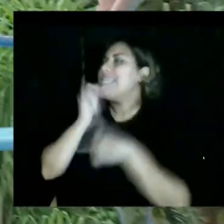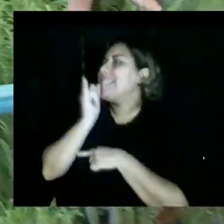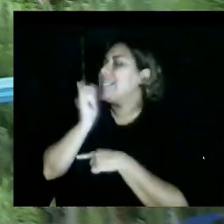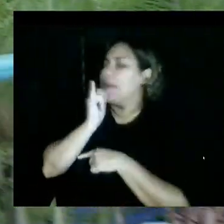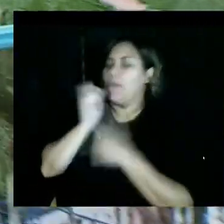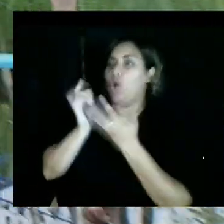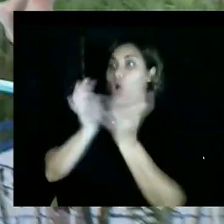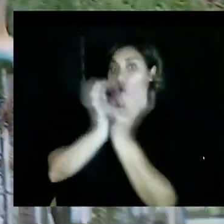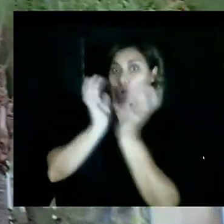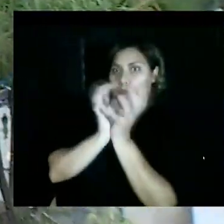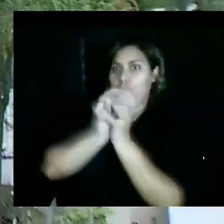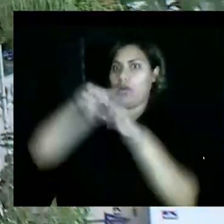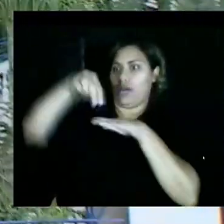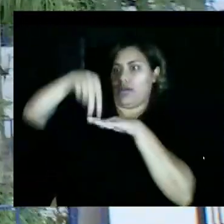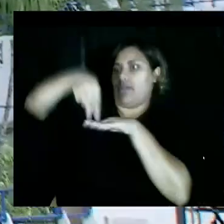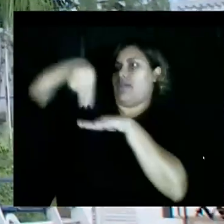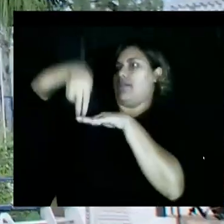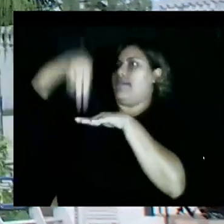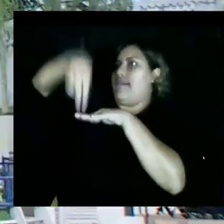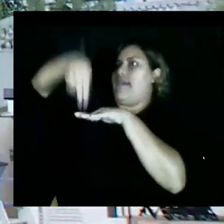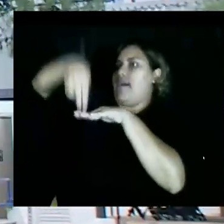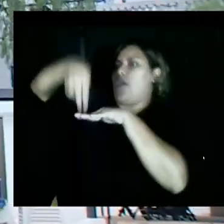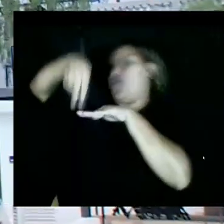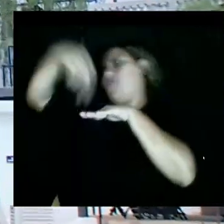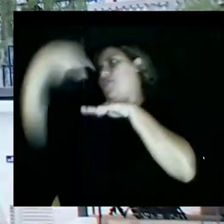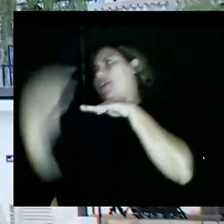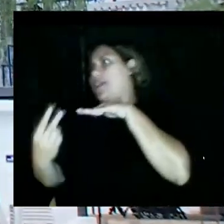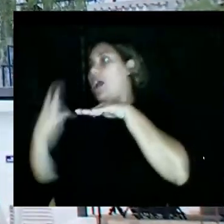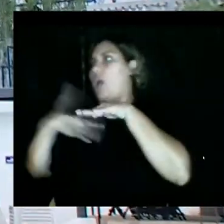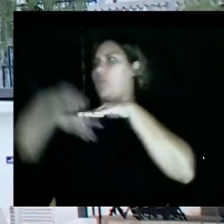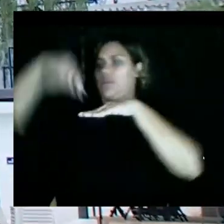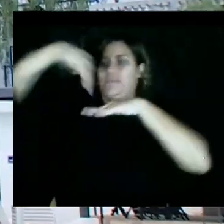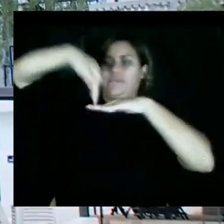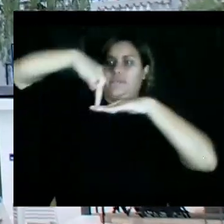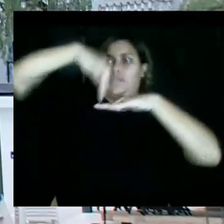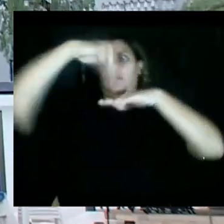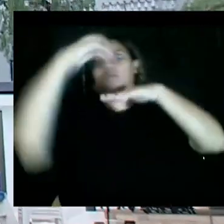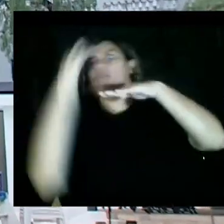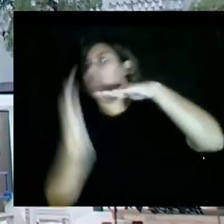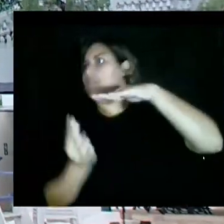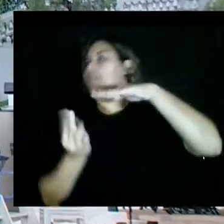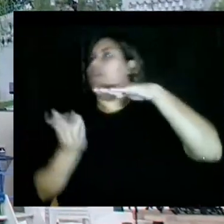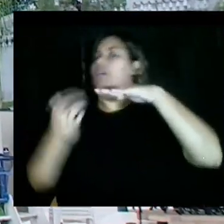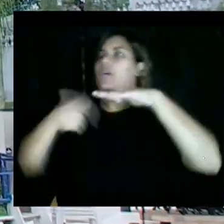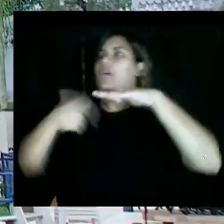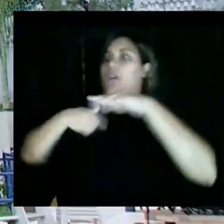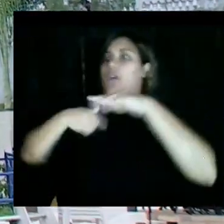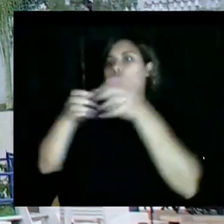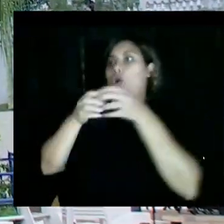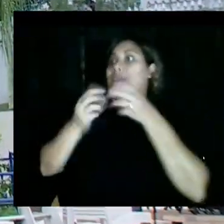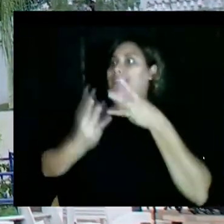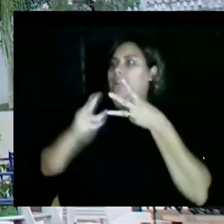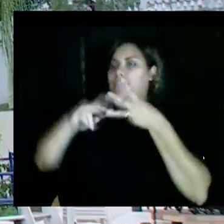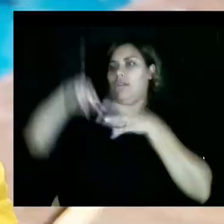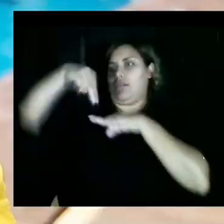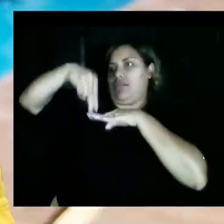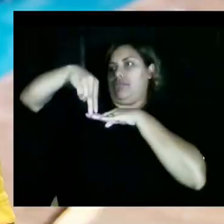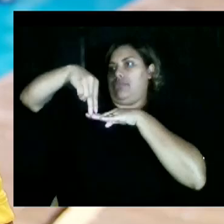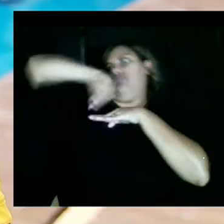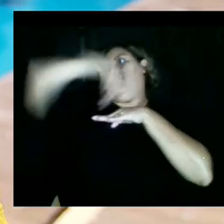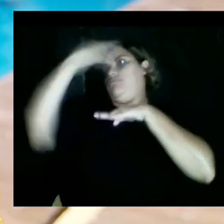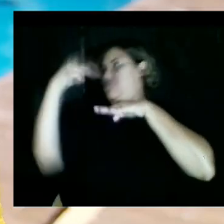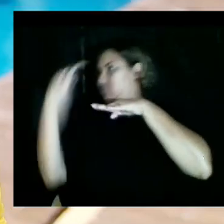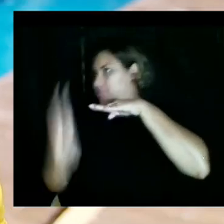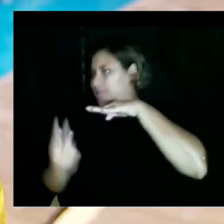de frente, o grupo 2 são saltos para trás, o grupo 3 é o salto invertido, o